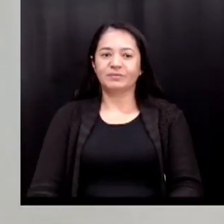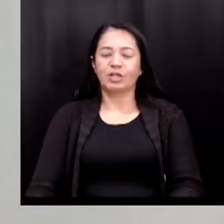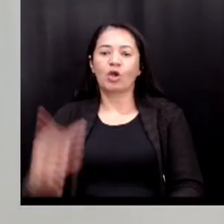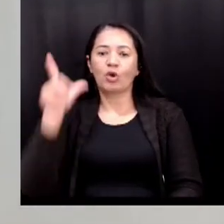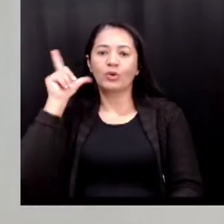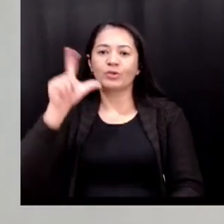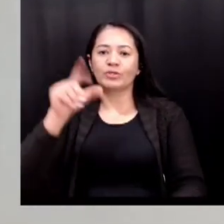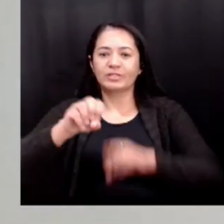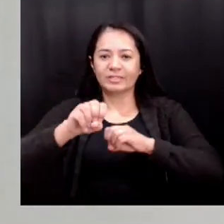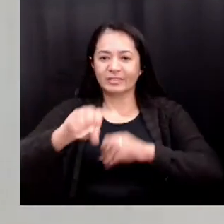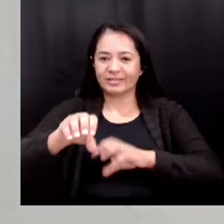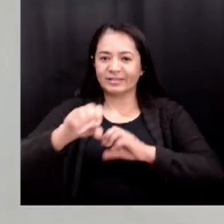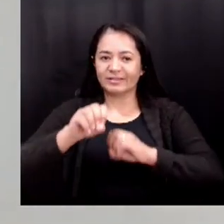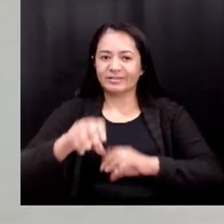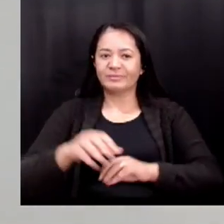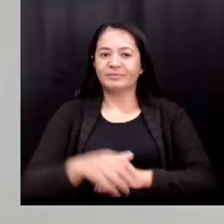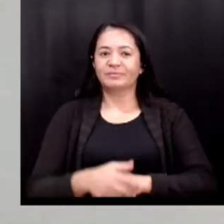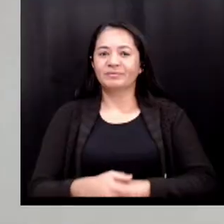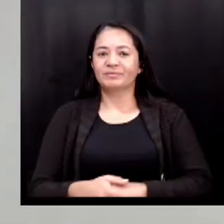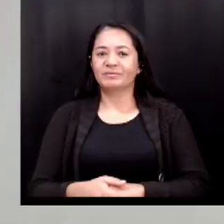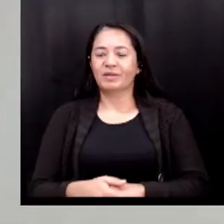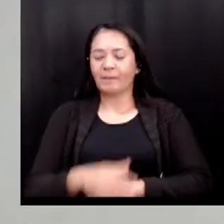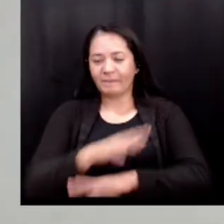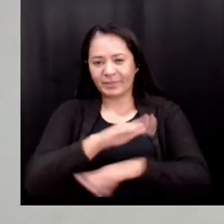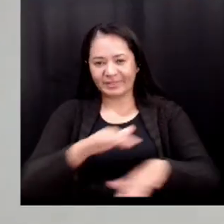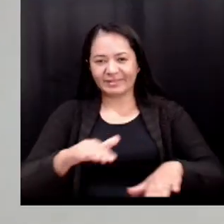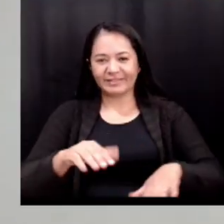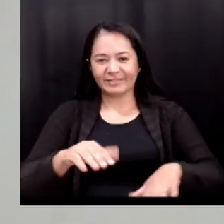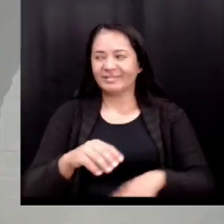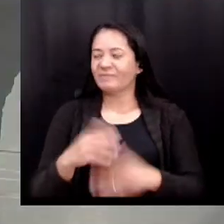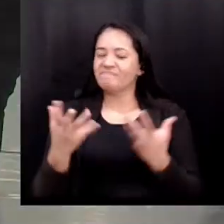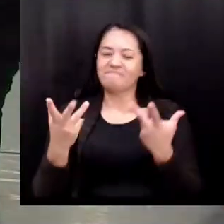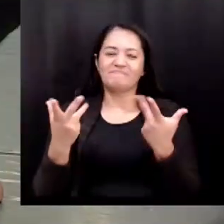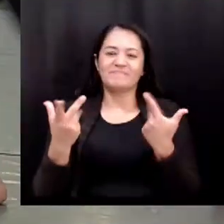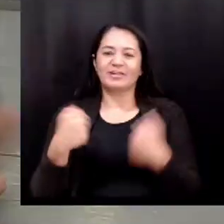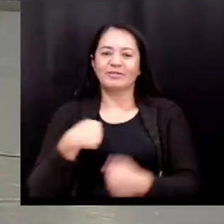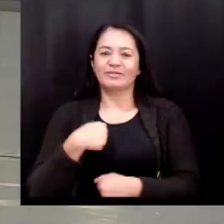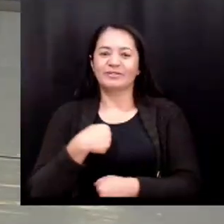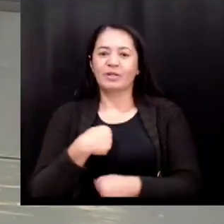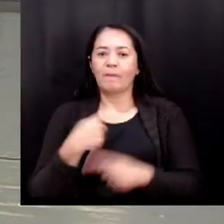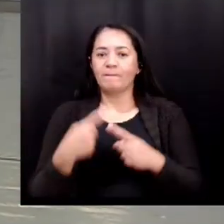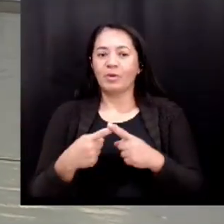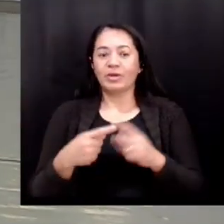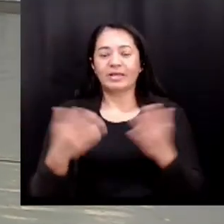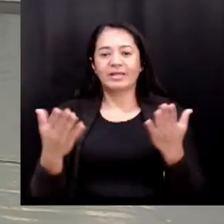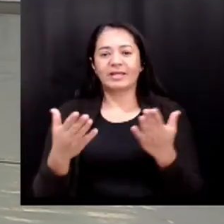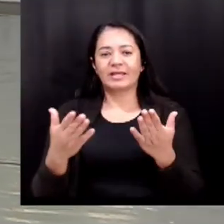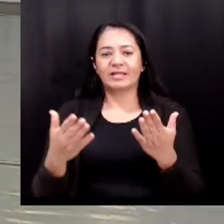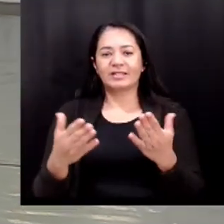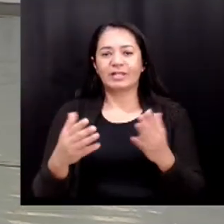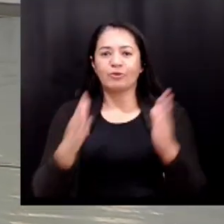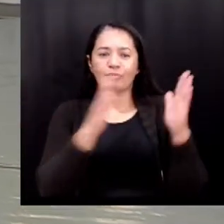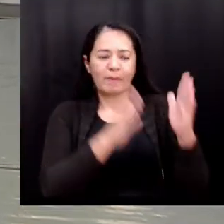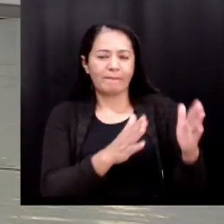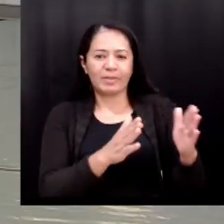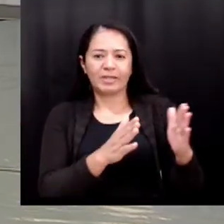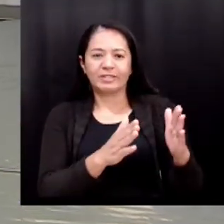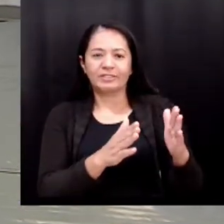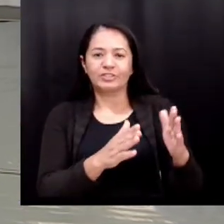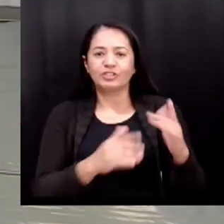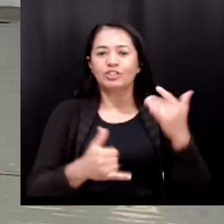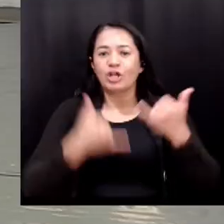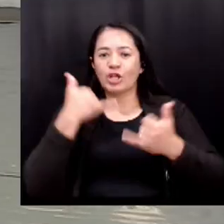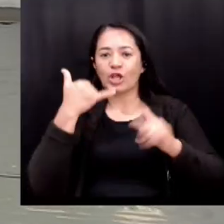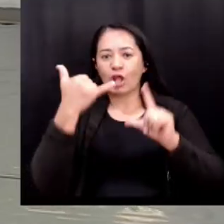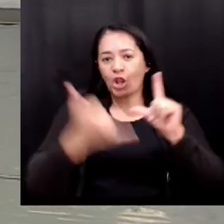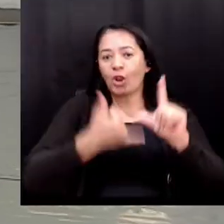esses pequenos. É fantástico, porque o ninjutsu ele tem uma parte muito lúdica, né? Então eu consigo trabalhar muito a parte